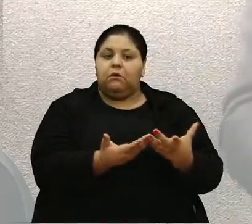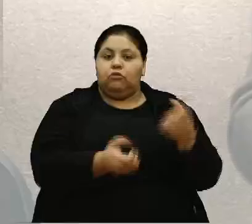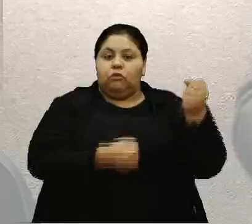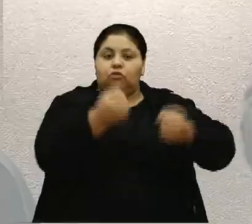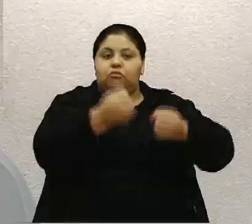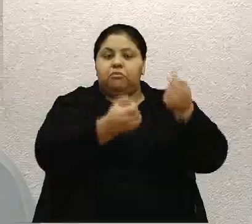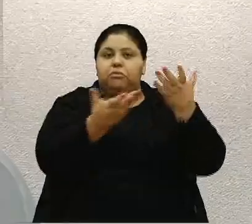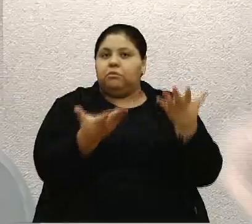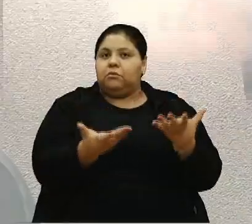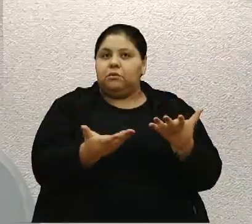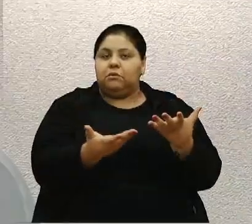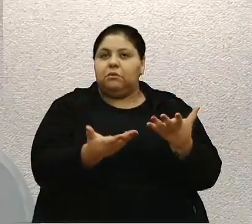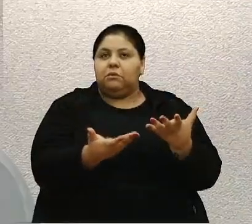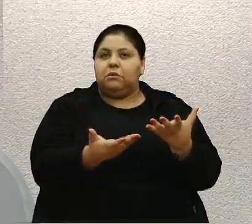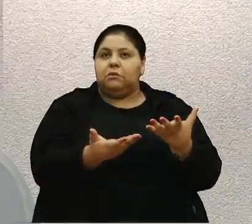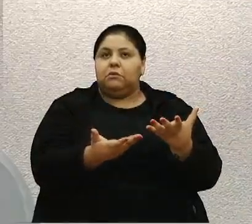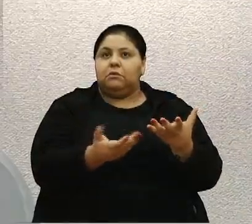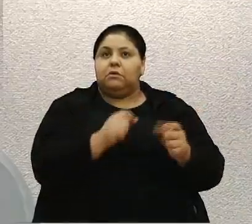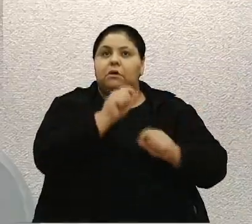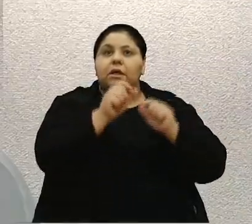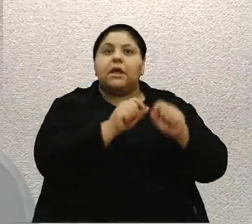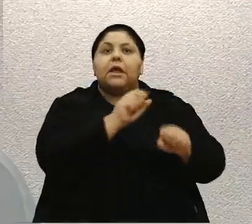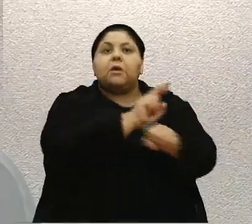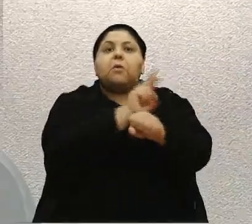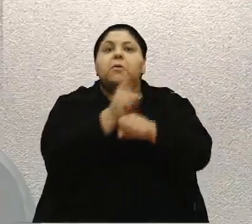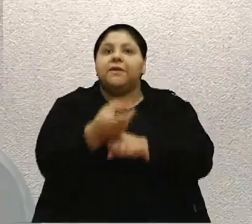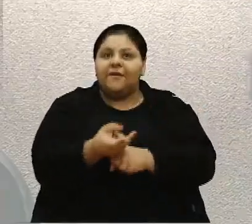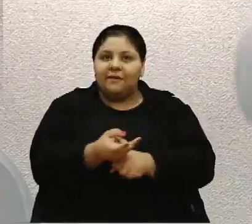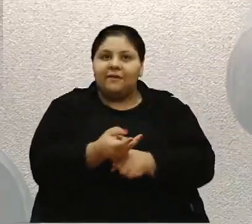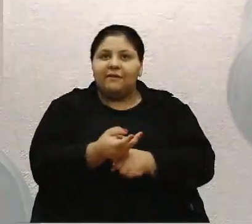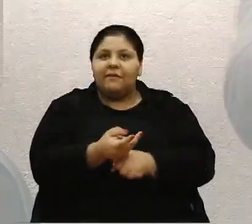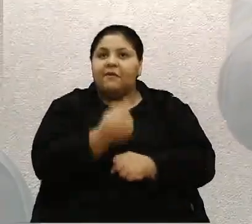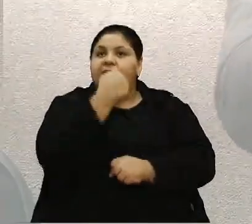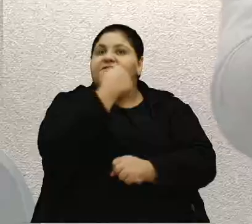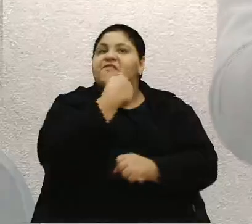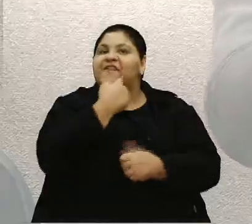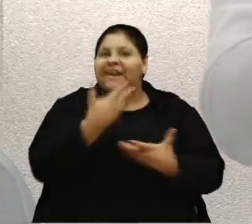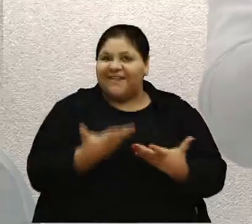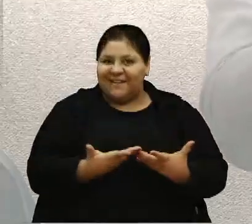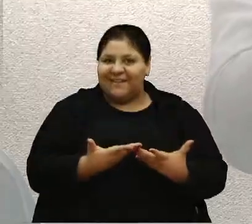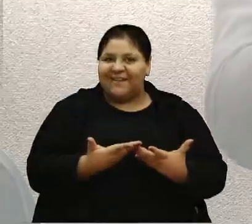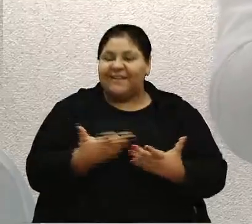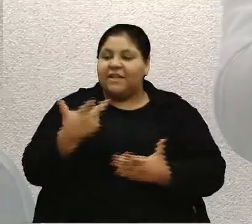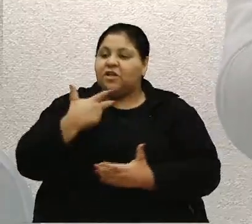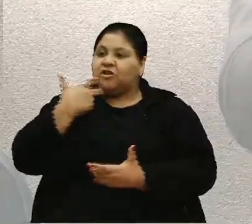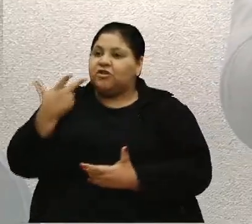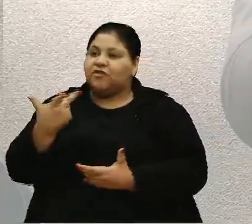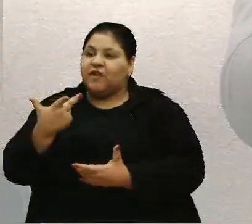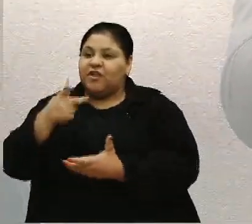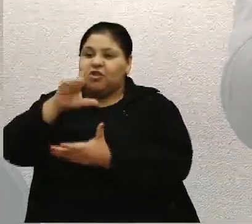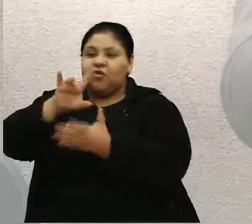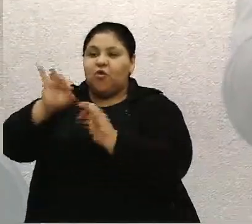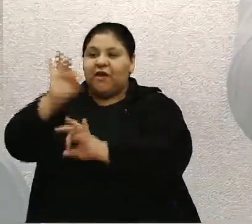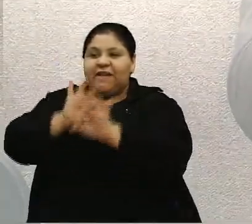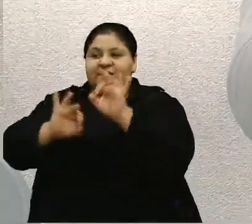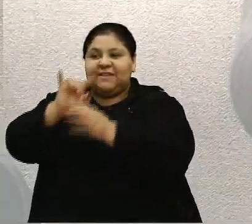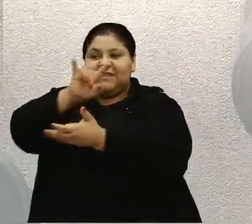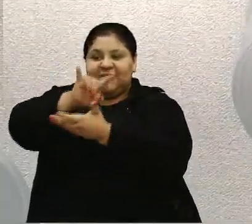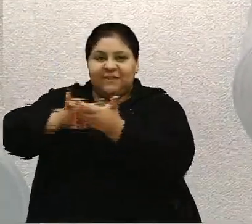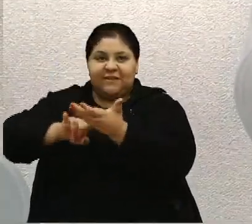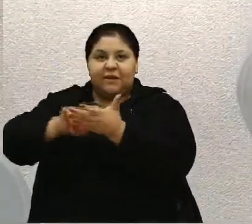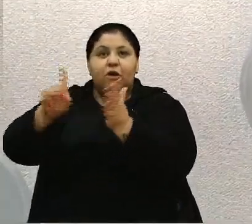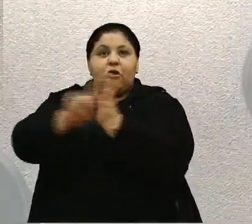automotivo, se chama Wagner Petrini. Quando se fala em regularização fundiária, dito pelo